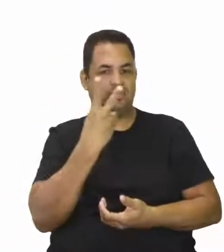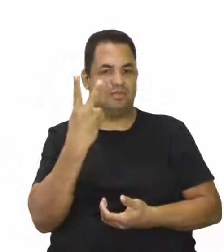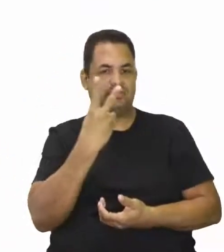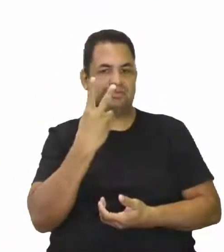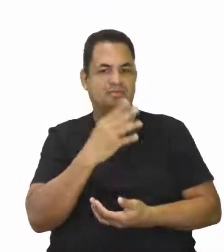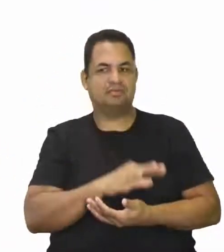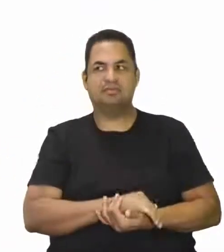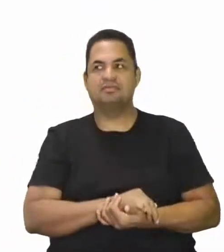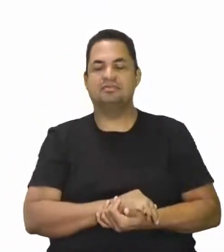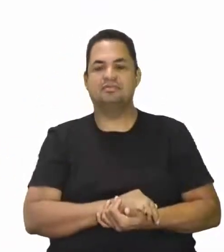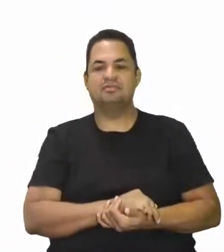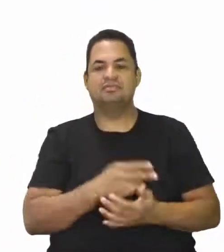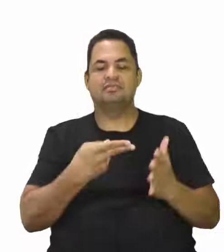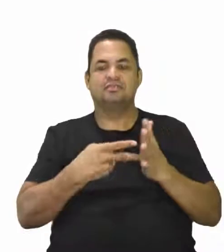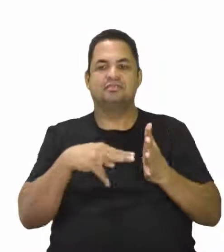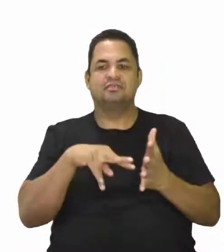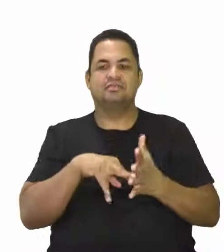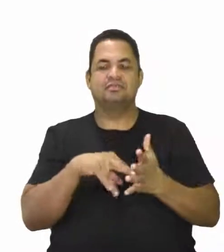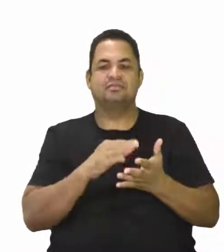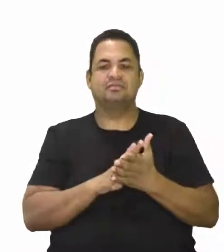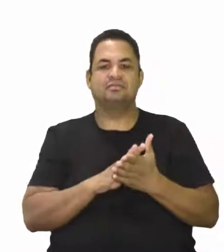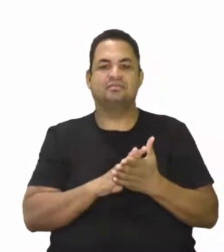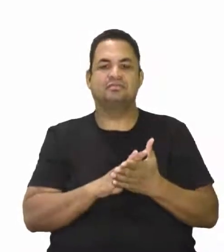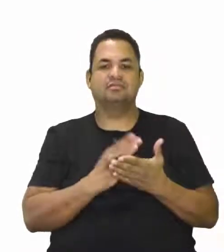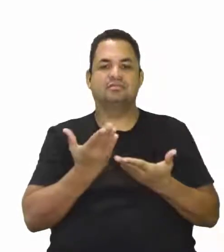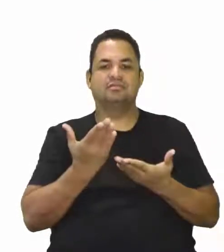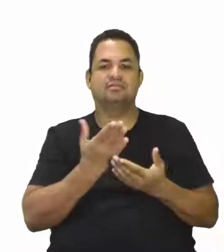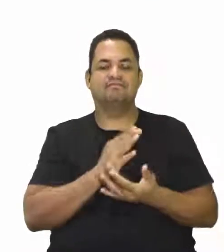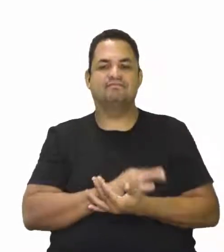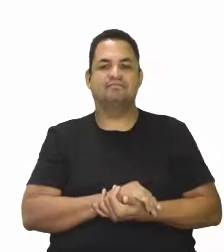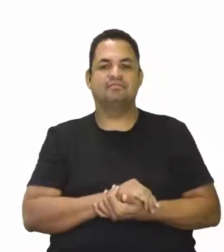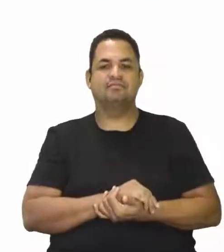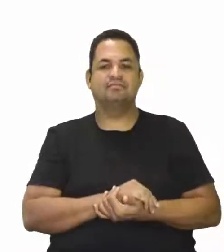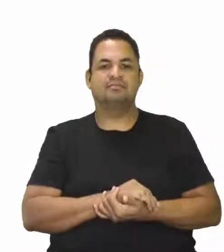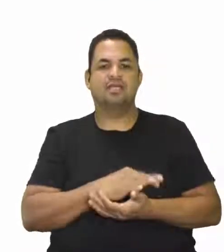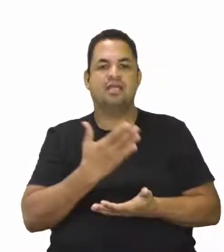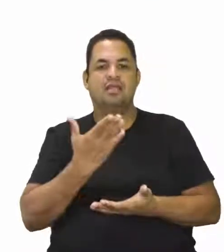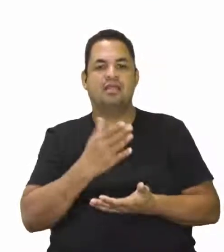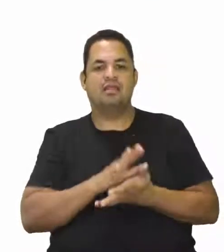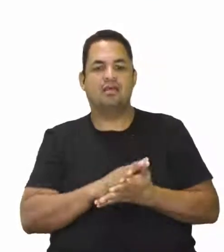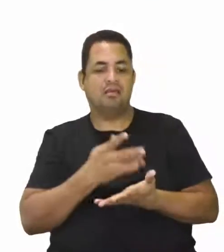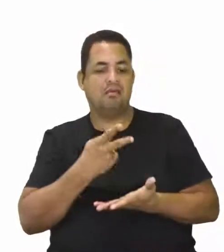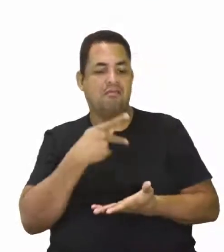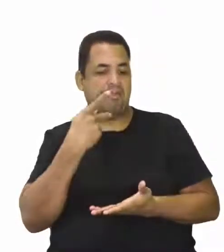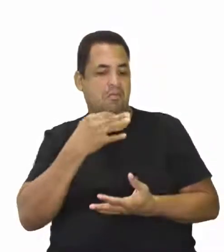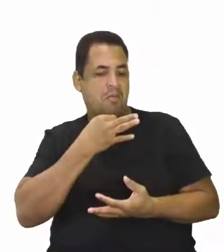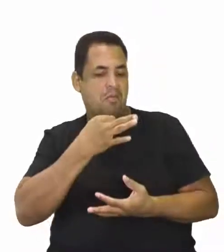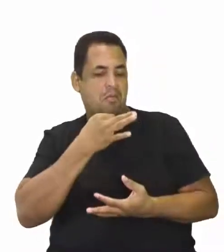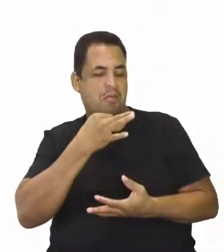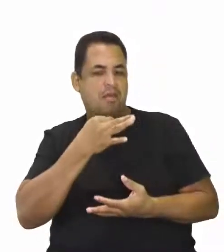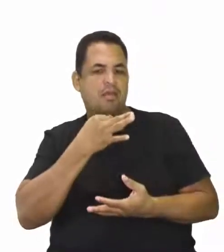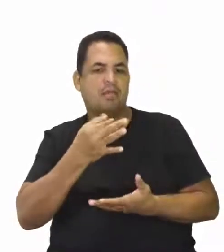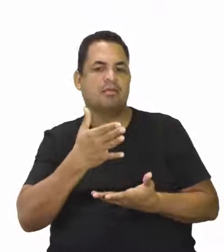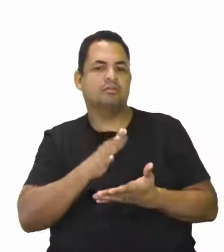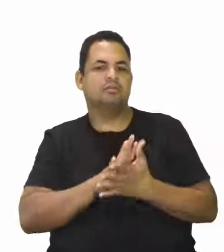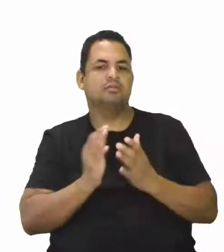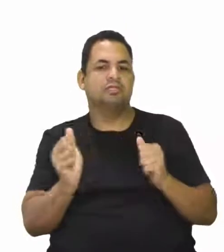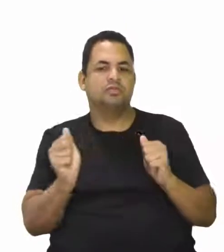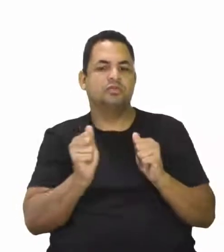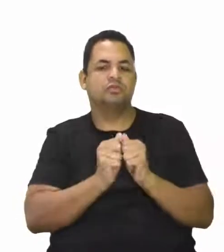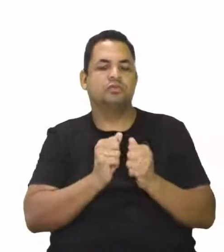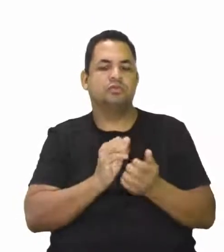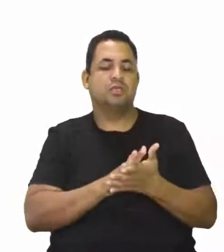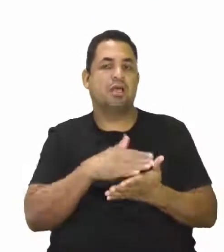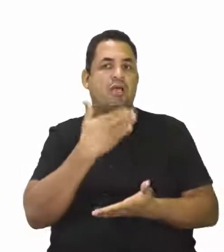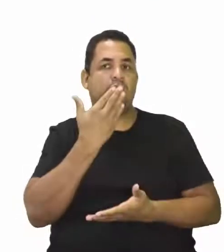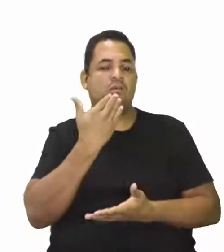duplicidade, não é? Né? Então ele levou ali uma crítica ao cara, né? A pessoa que estava comendo,